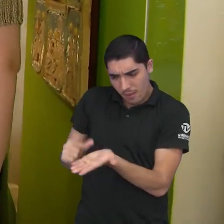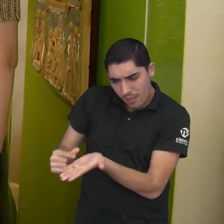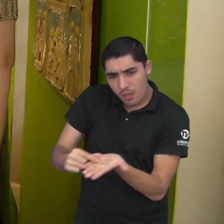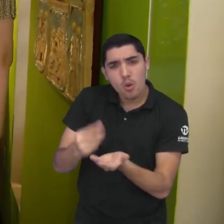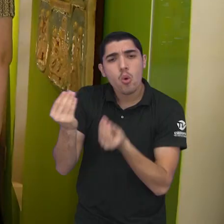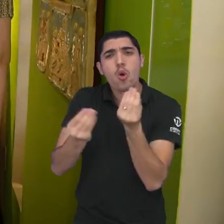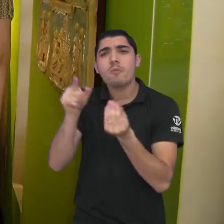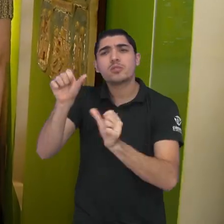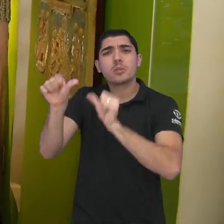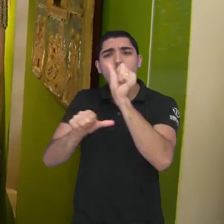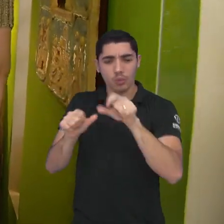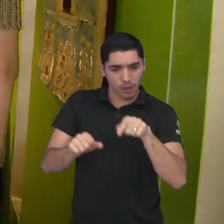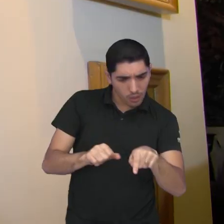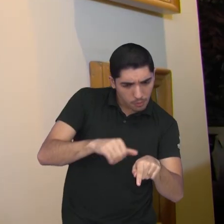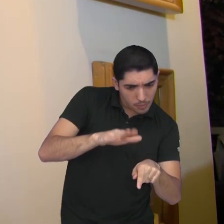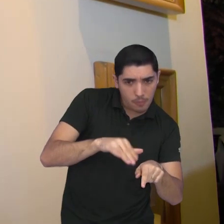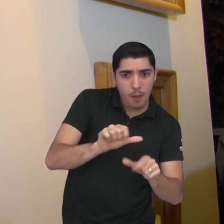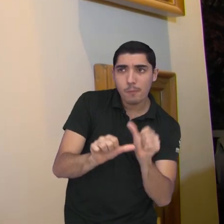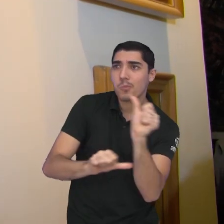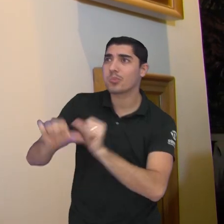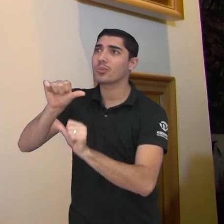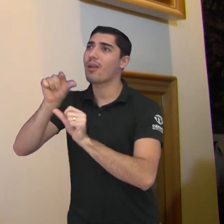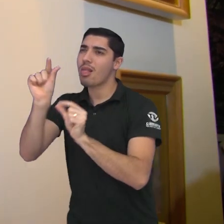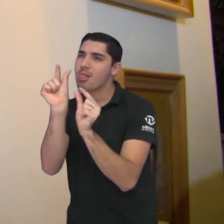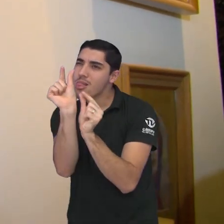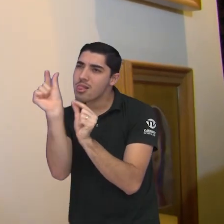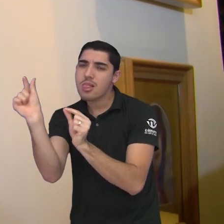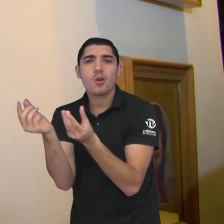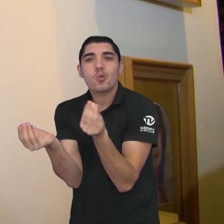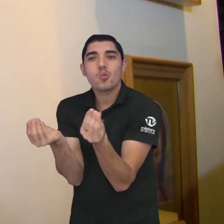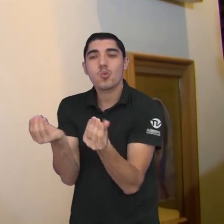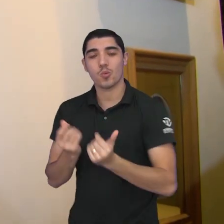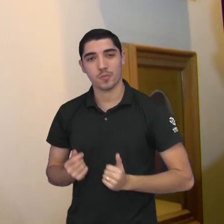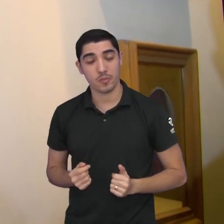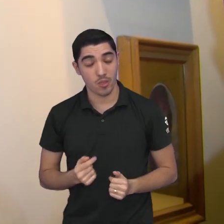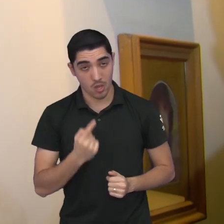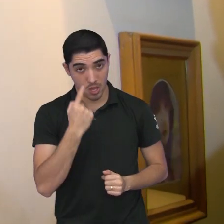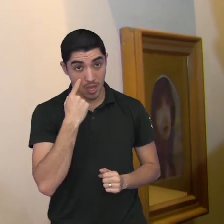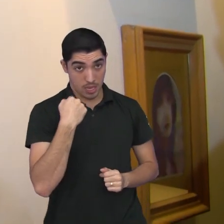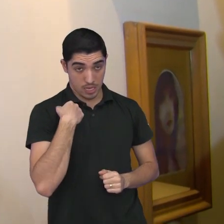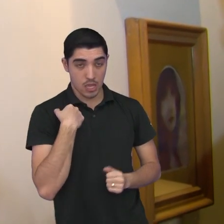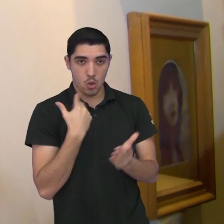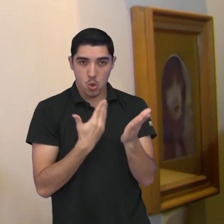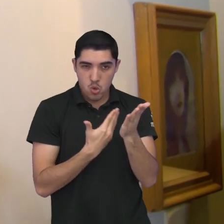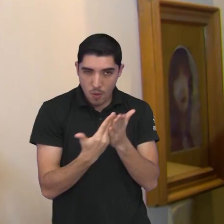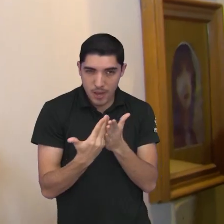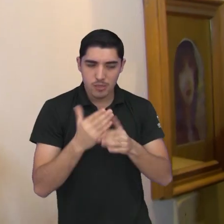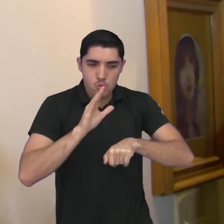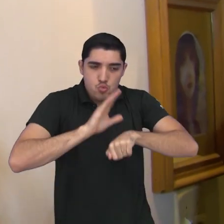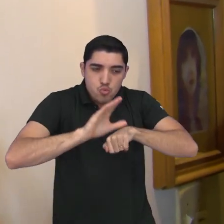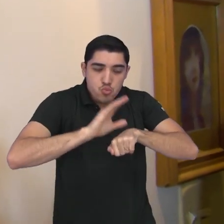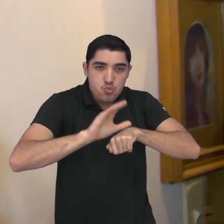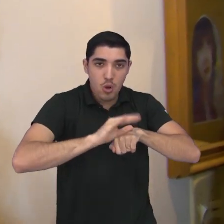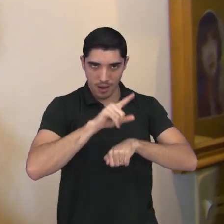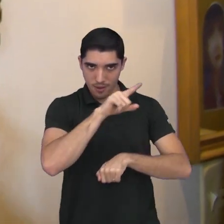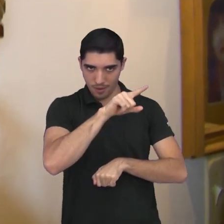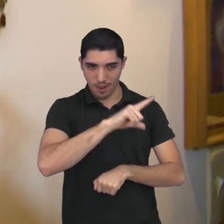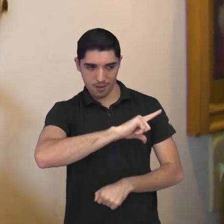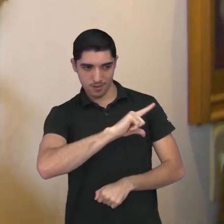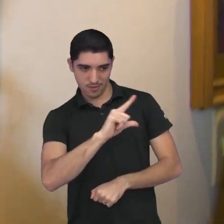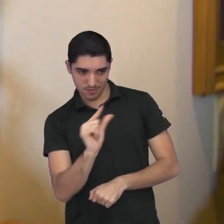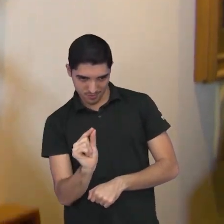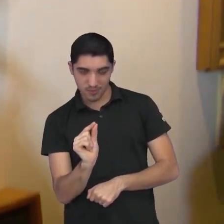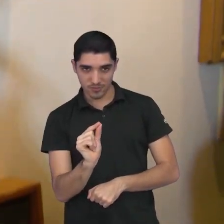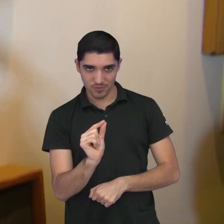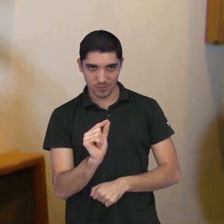sair dessa técnica para essa técnica? Então, quando eu comecei a fazer vários cursos no ateliê da Fundação